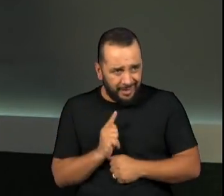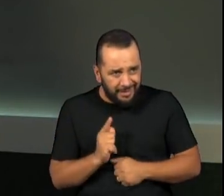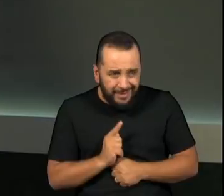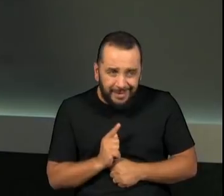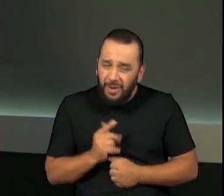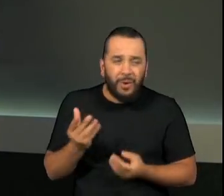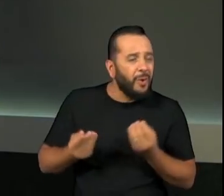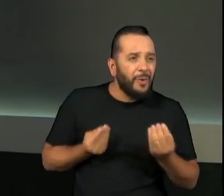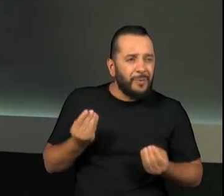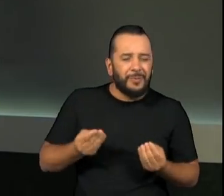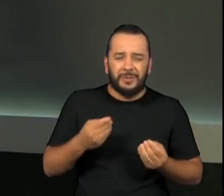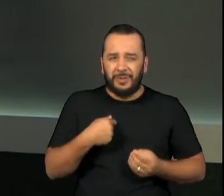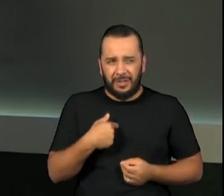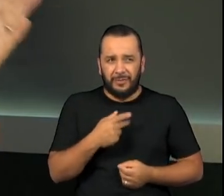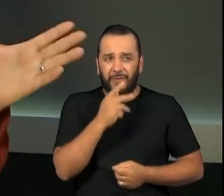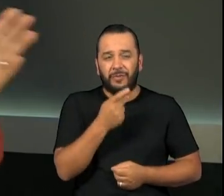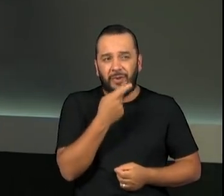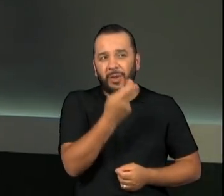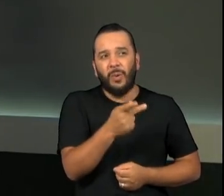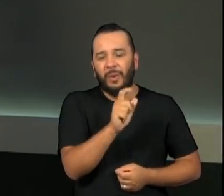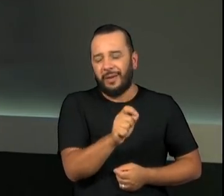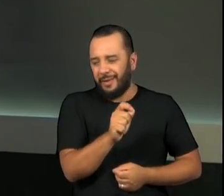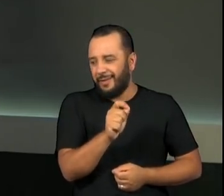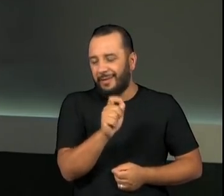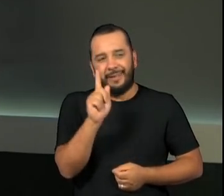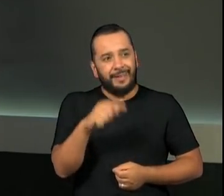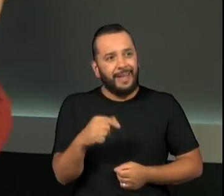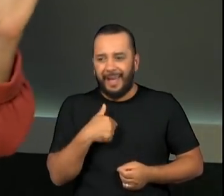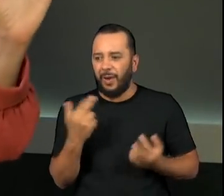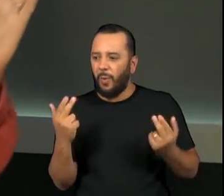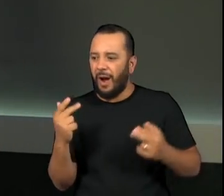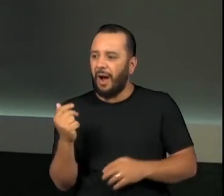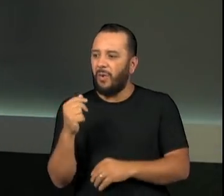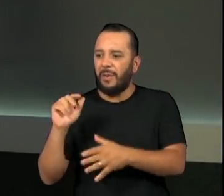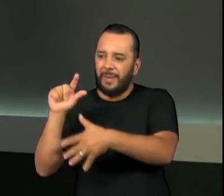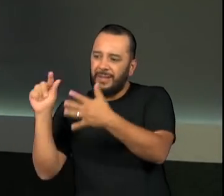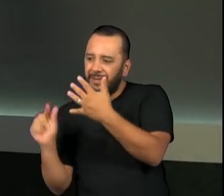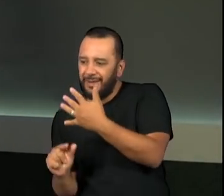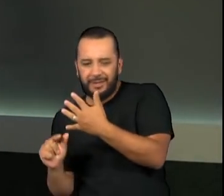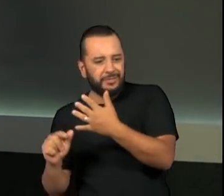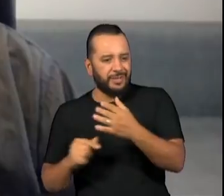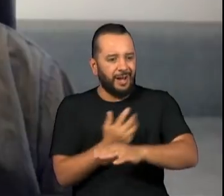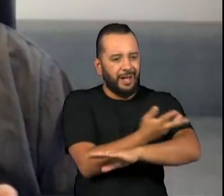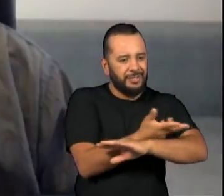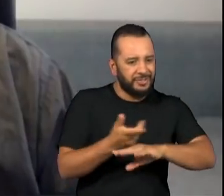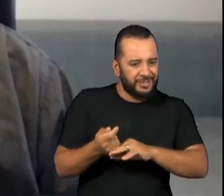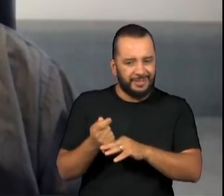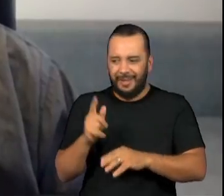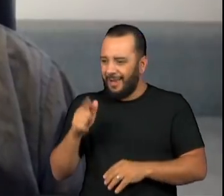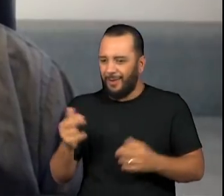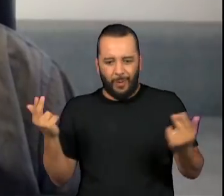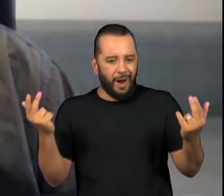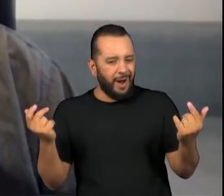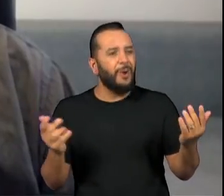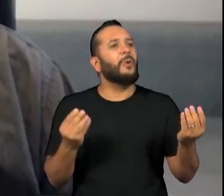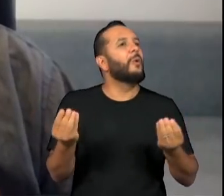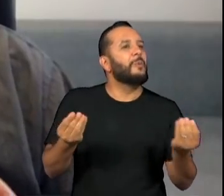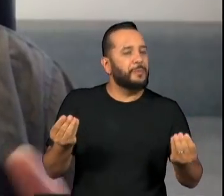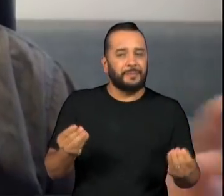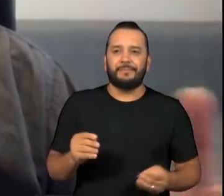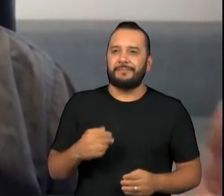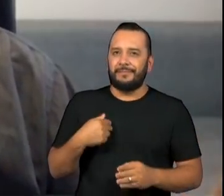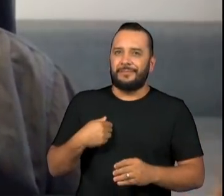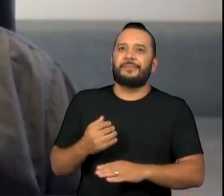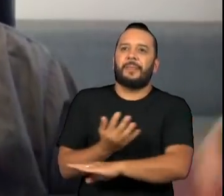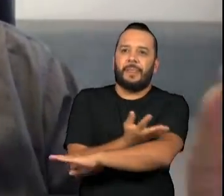quase falou que isso poderia fazer parte um do outro, a área de domínio é muito próxima. A Caatinga, ela